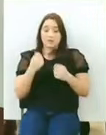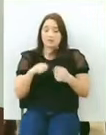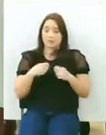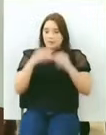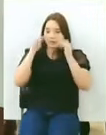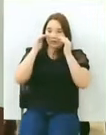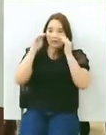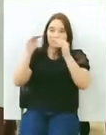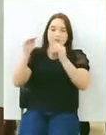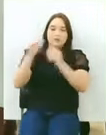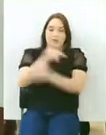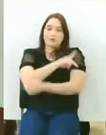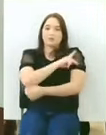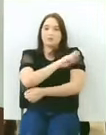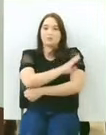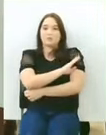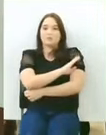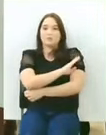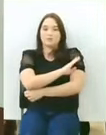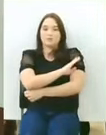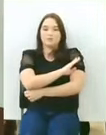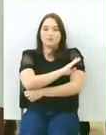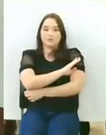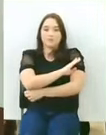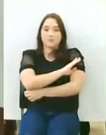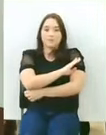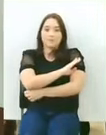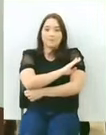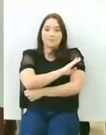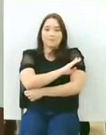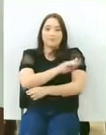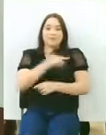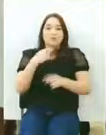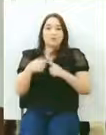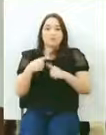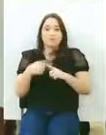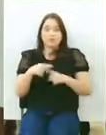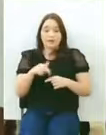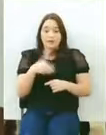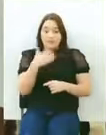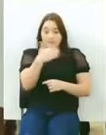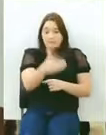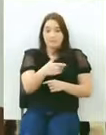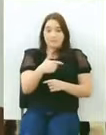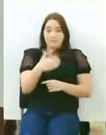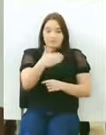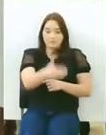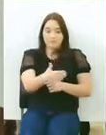autoridade dos presbíteros, cuidado, porque a próxima autoridade que eles vão desrespeitar é a sua.